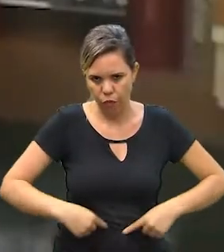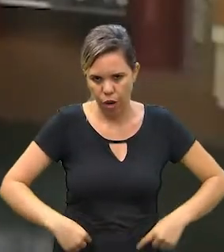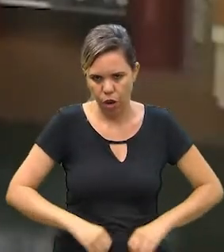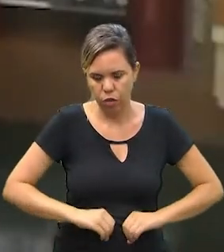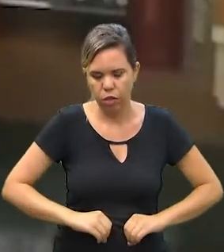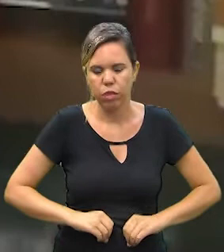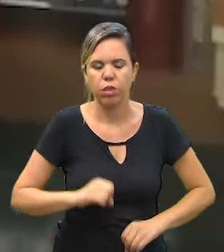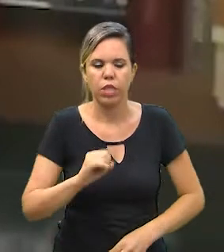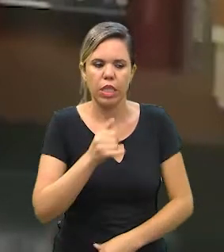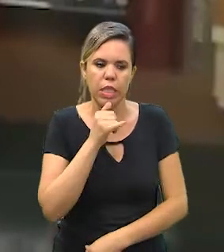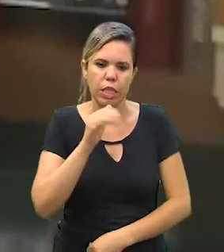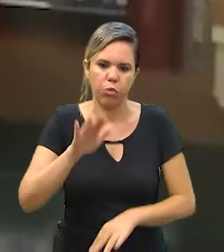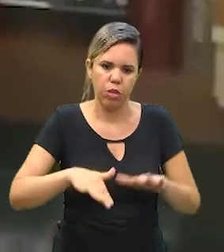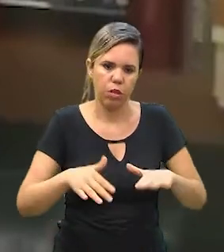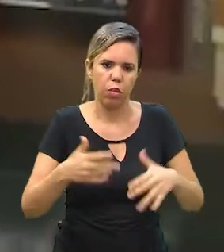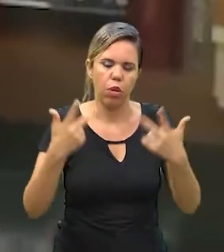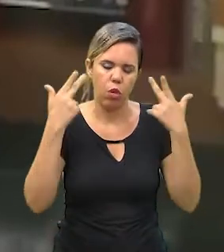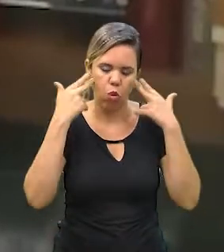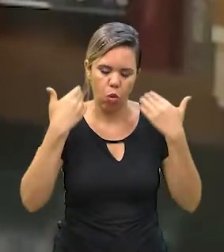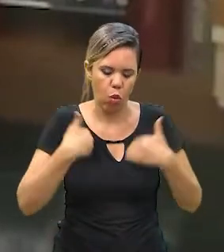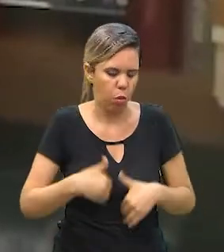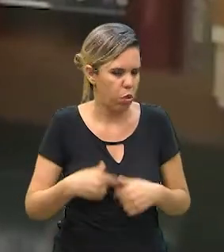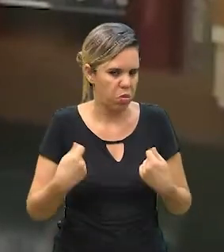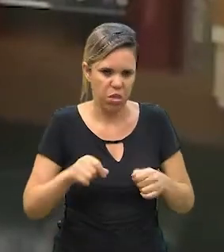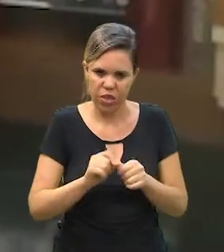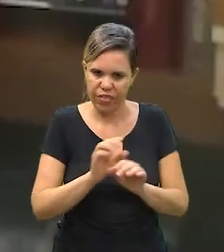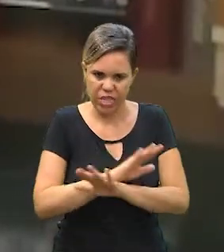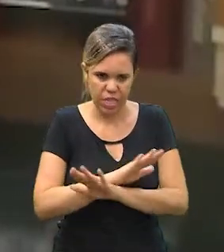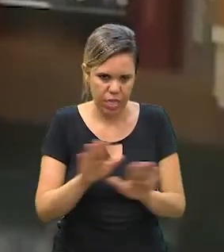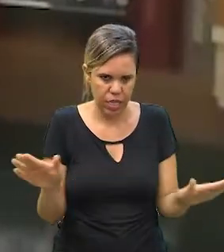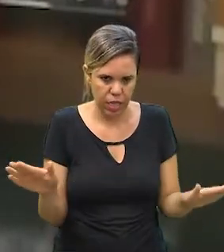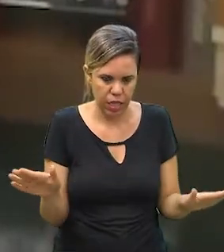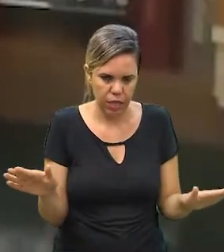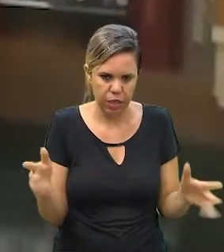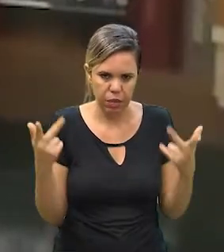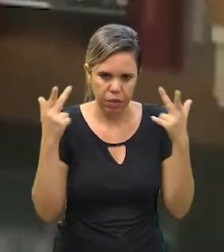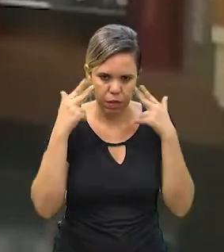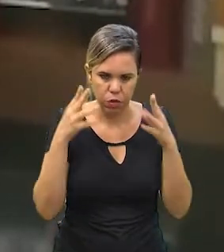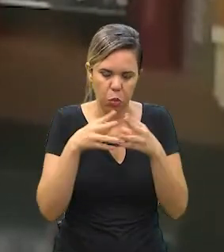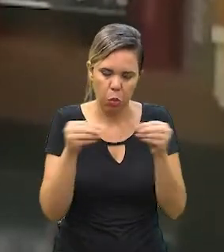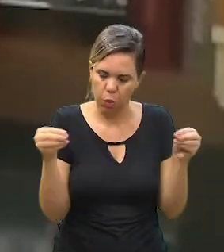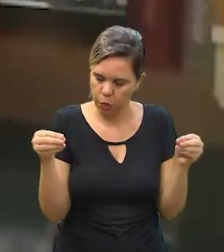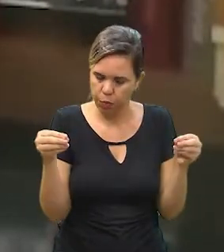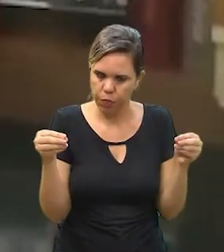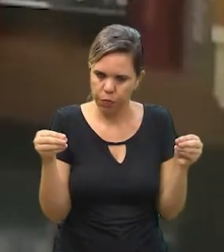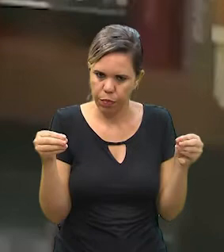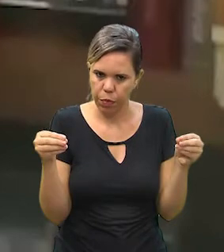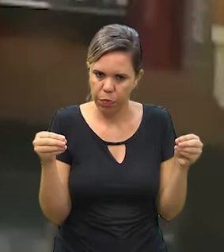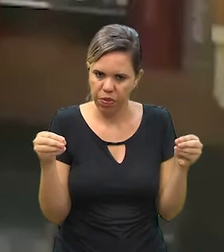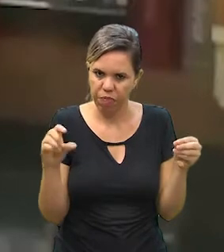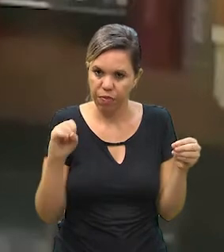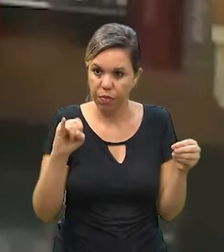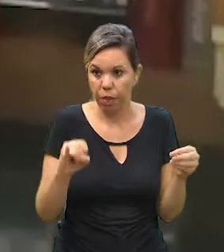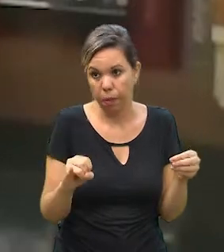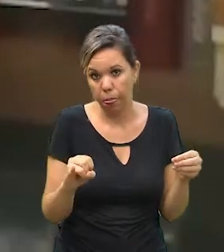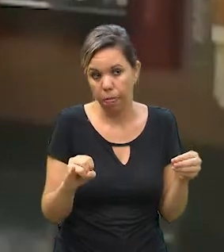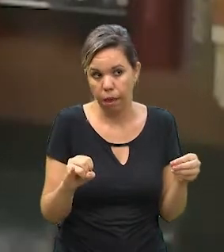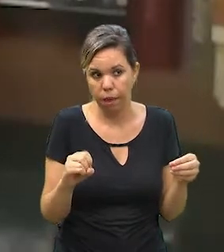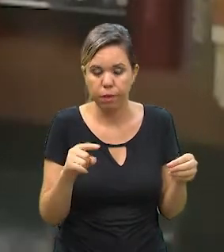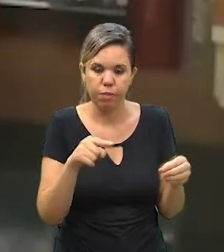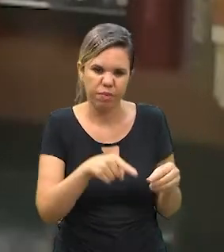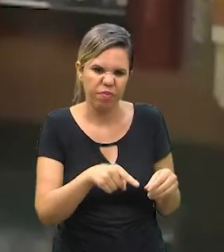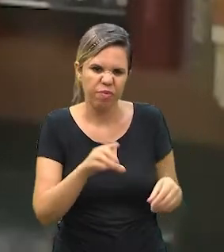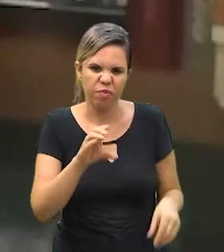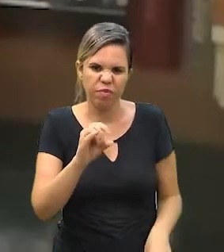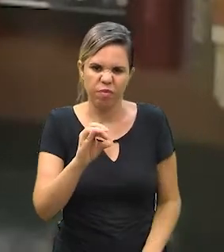for fisiológico, que é a situação mais comum, você não precisa fazer nada, porque naturalmente ele vai desaparecer. Se ele está